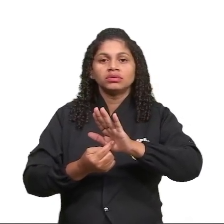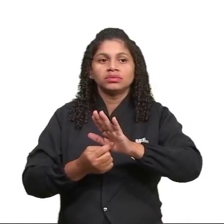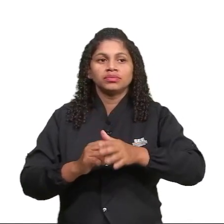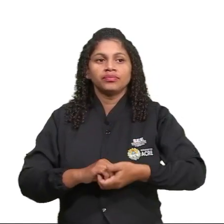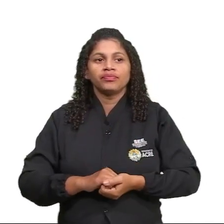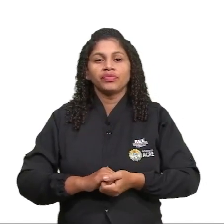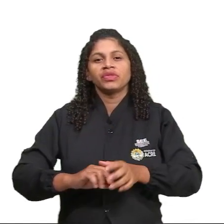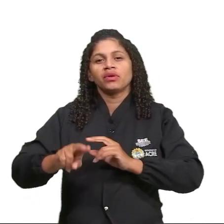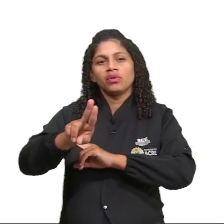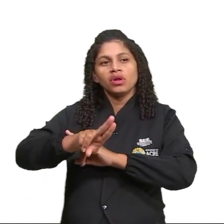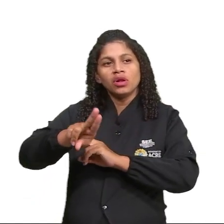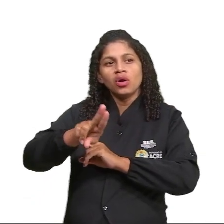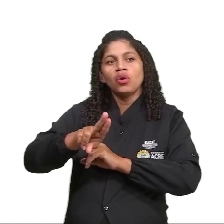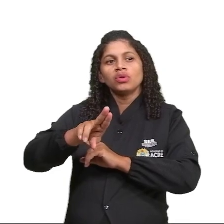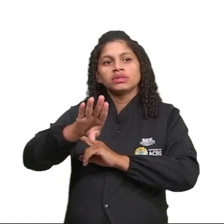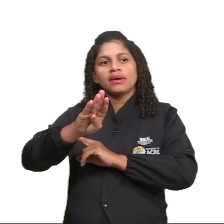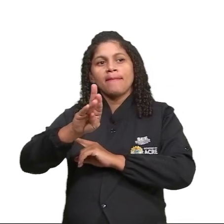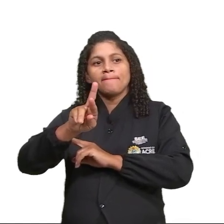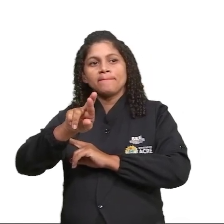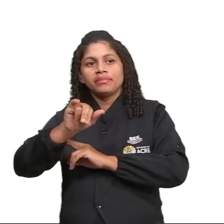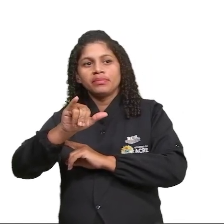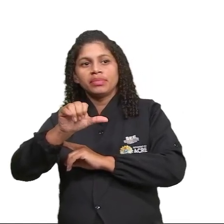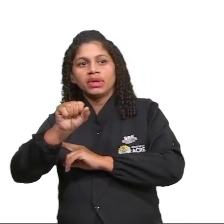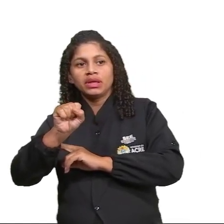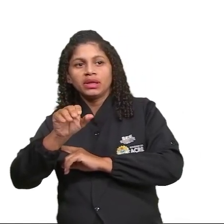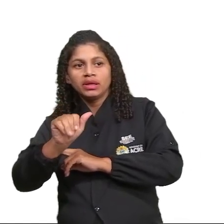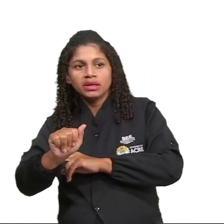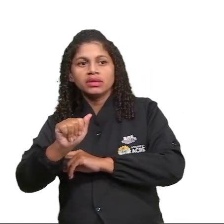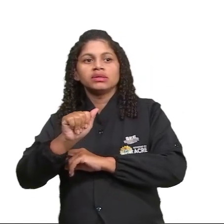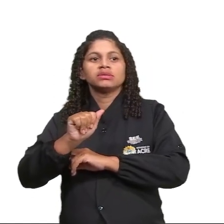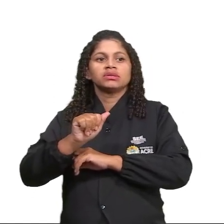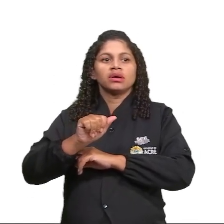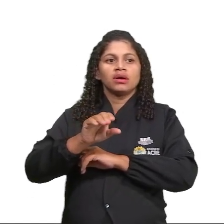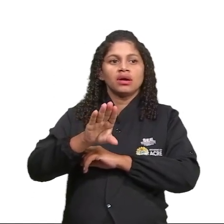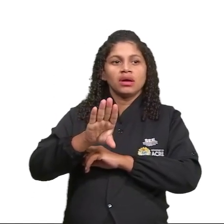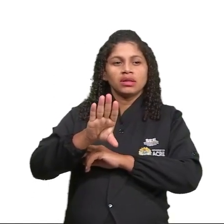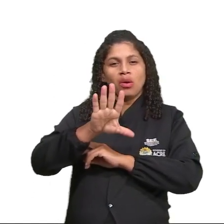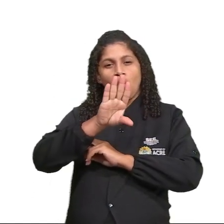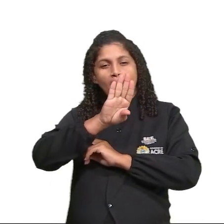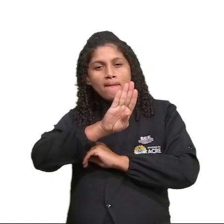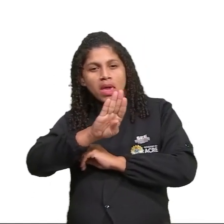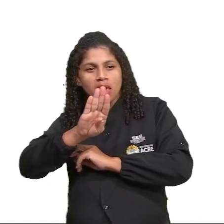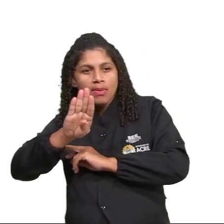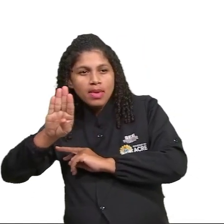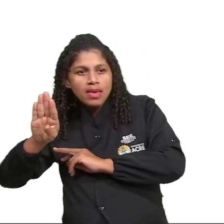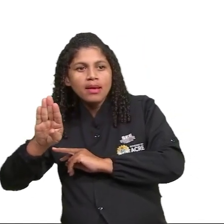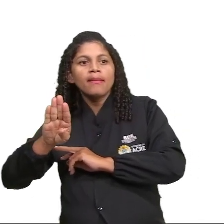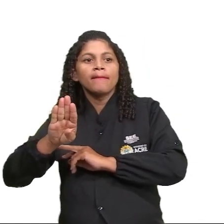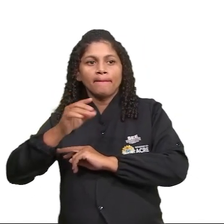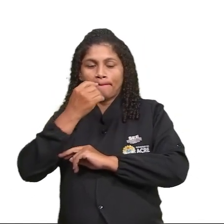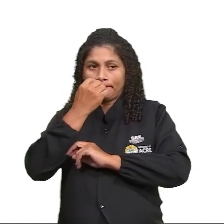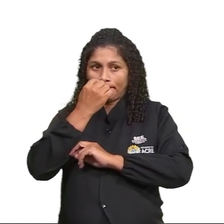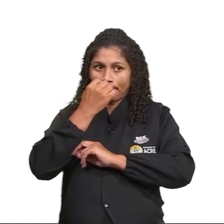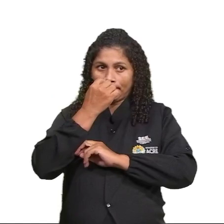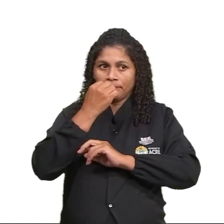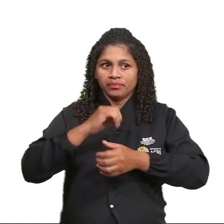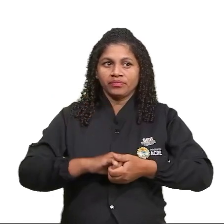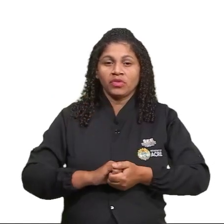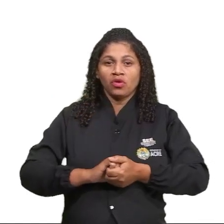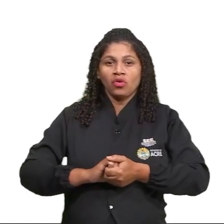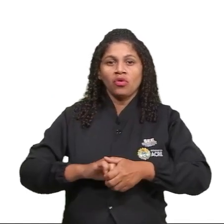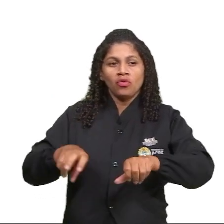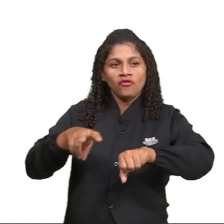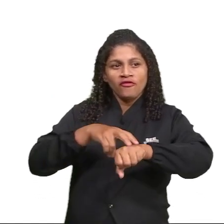o brisa, beija, balança, o BBB, a repetição de sons de consoantes. O verde de nossas